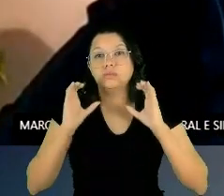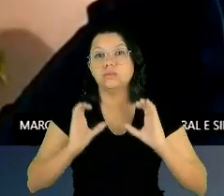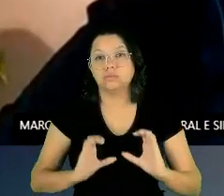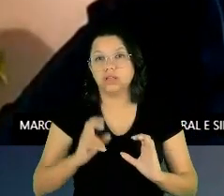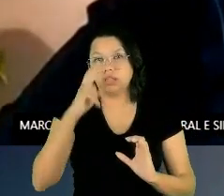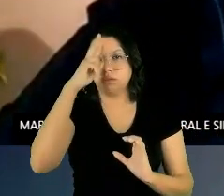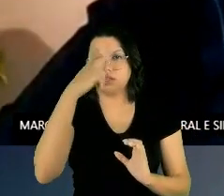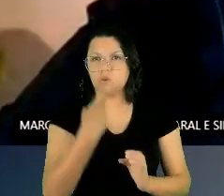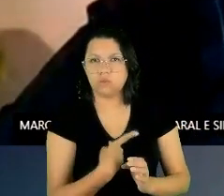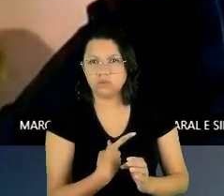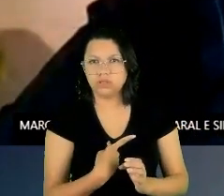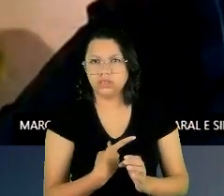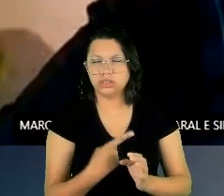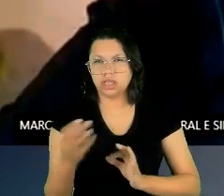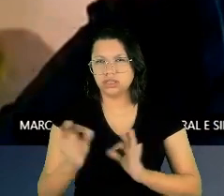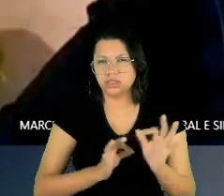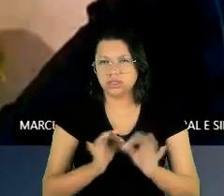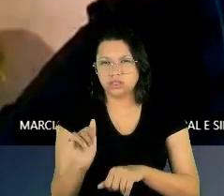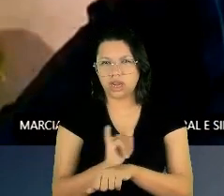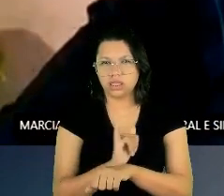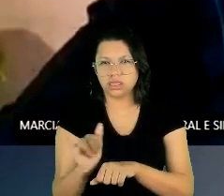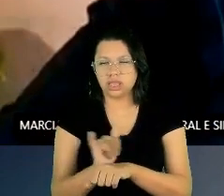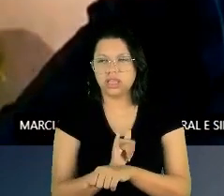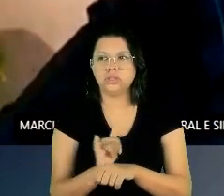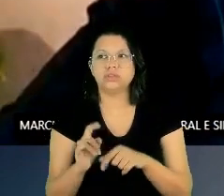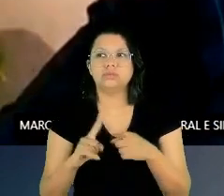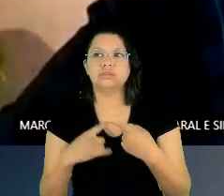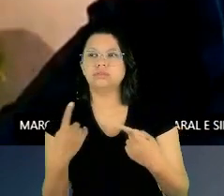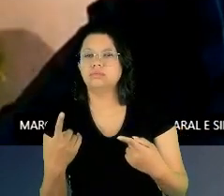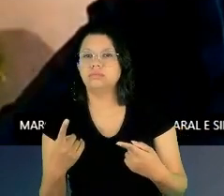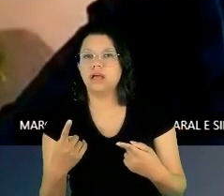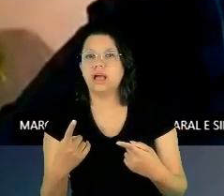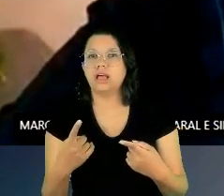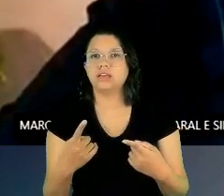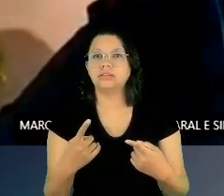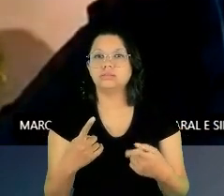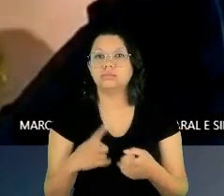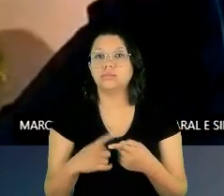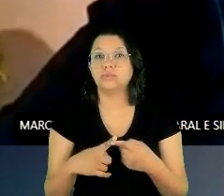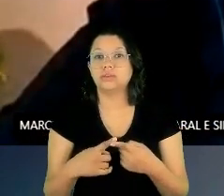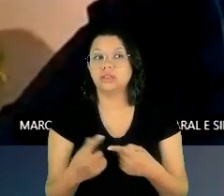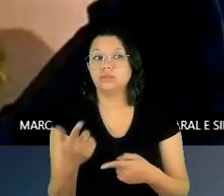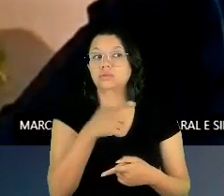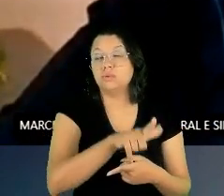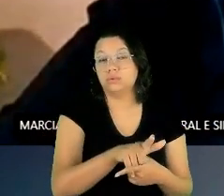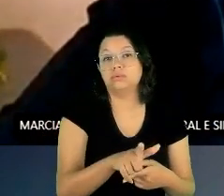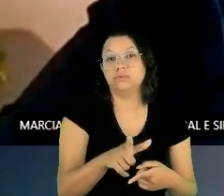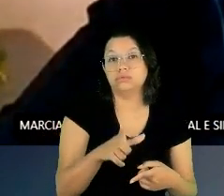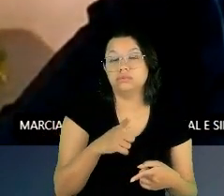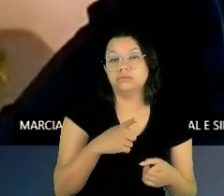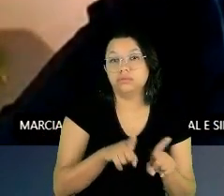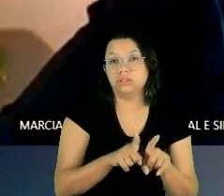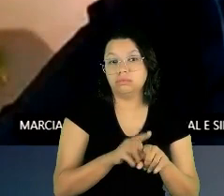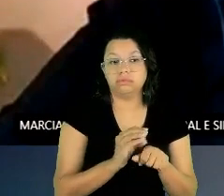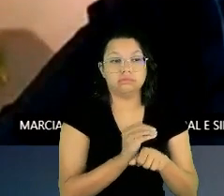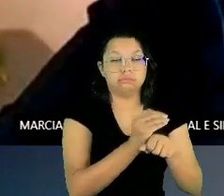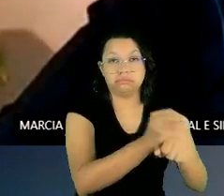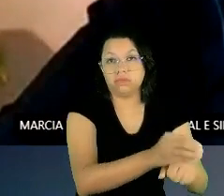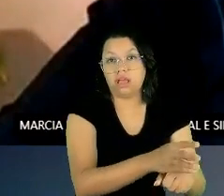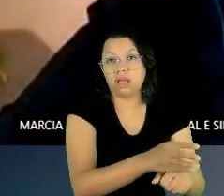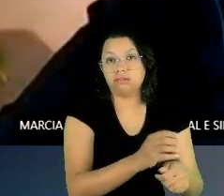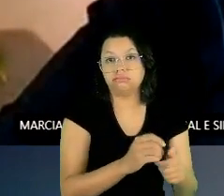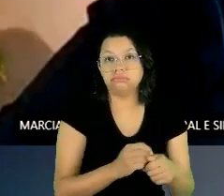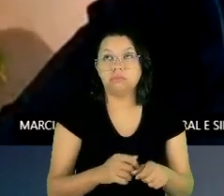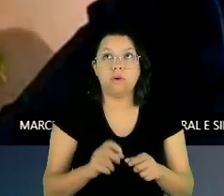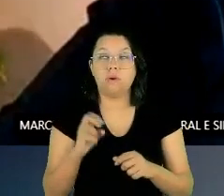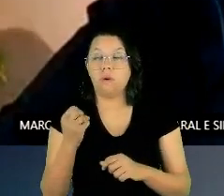eu apresento um comportamento aparentemente egoísta e estratégico de um lado, mas por uma motivação altruísta do outro. Eu posso